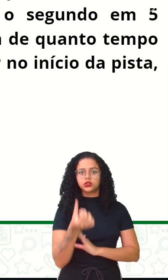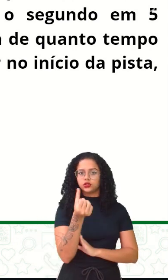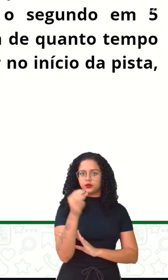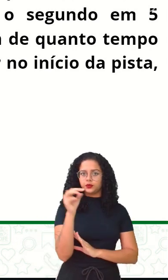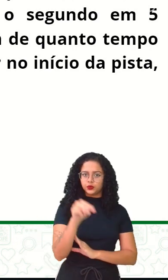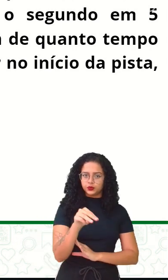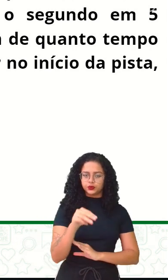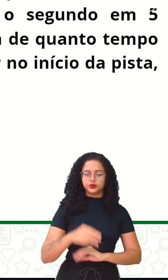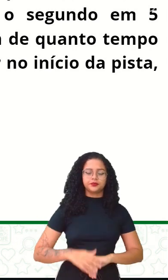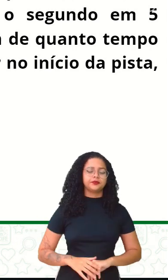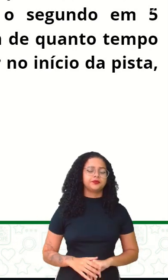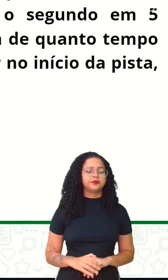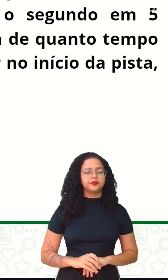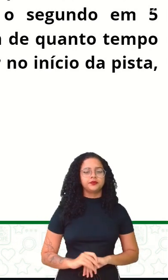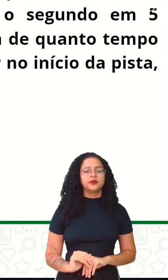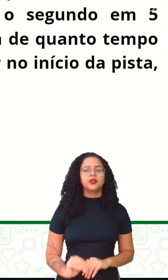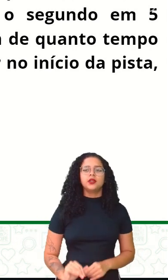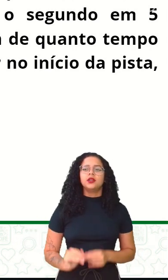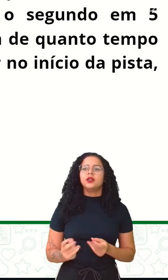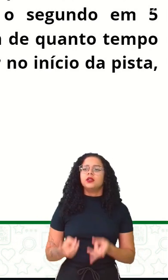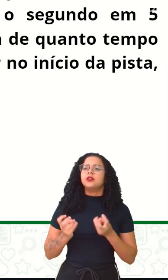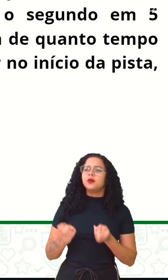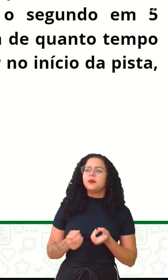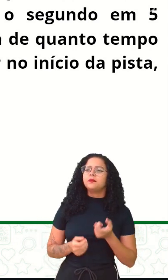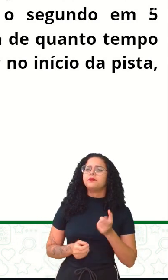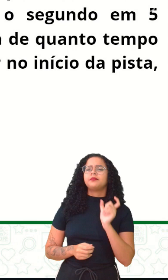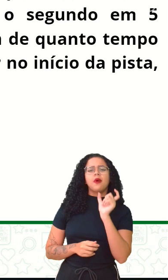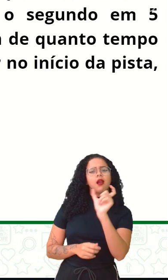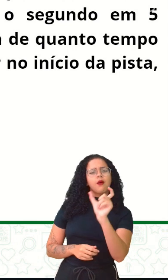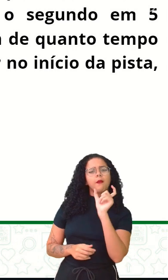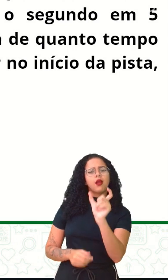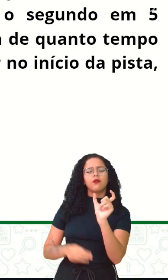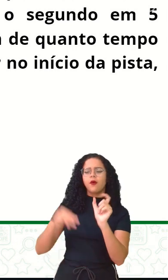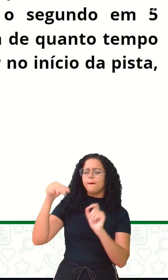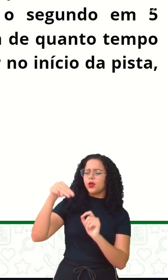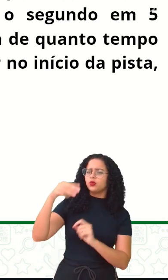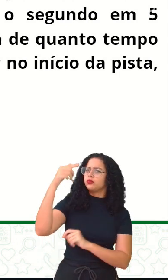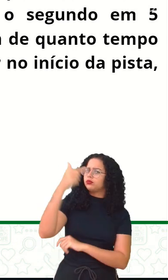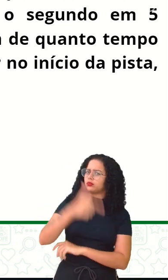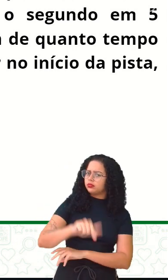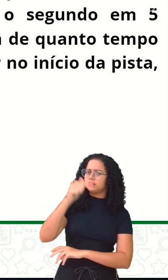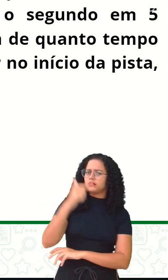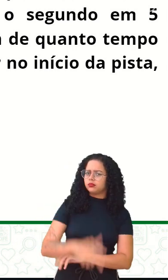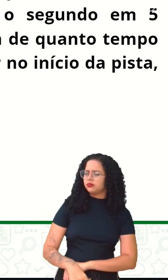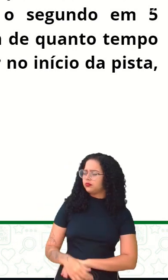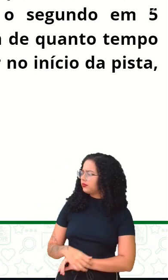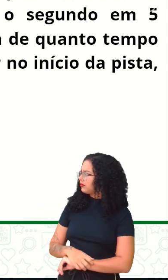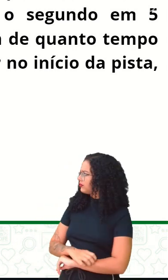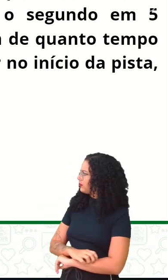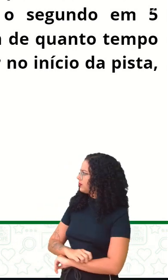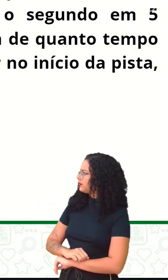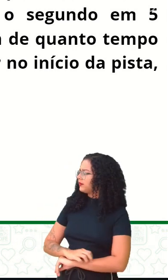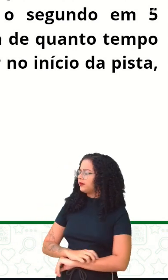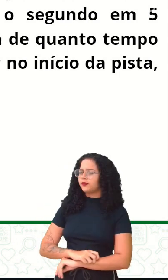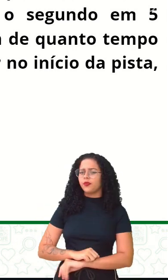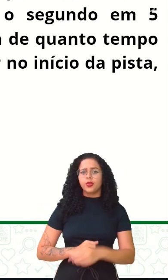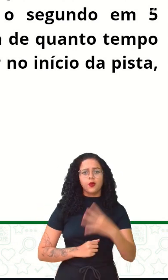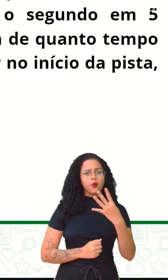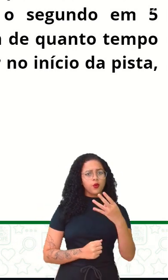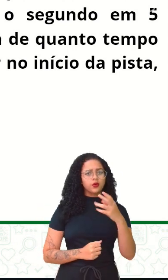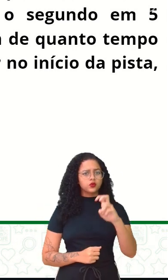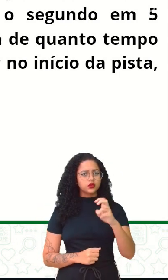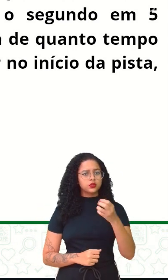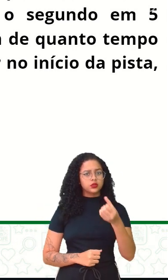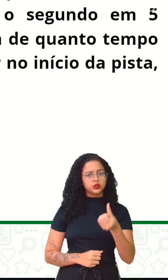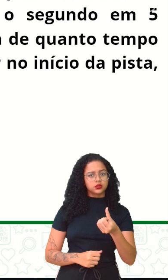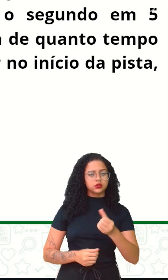em 6 minutos. Então, observe que está repetindo palavras, minutos, minutos e minutos. 4,